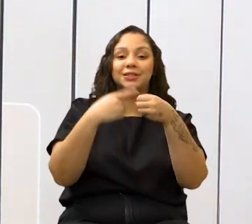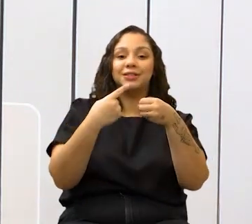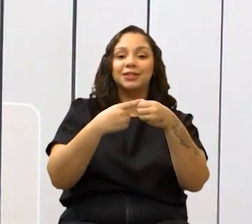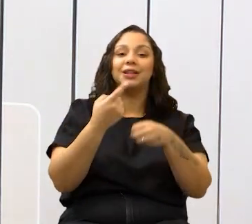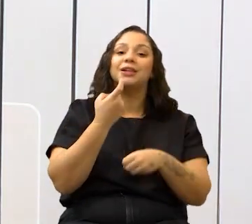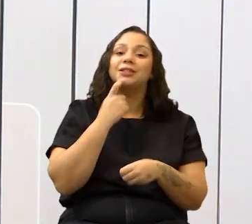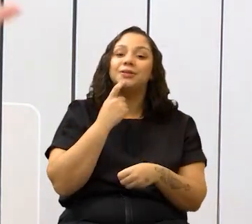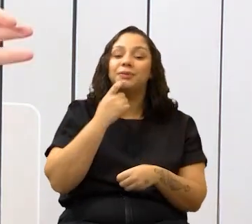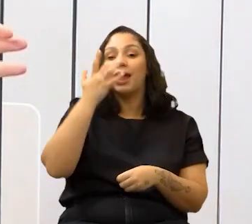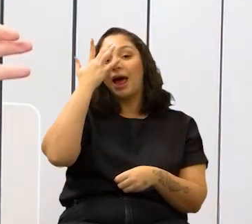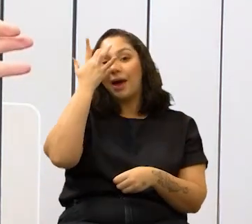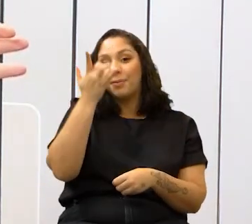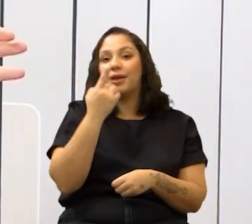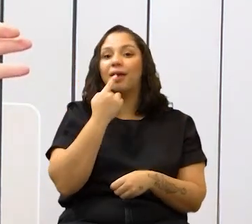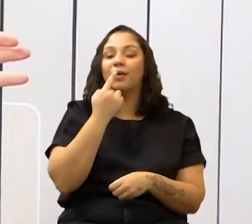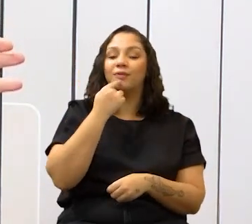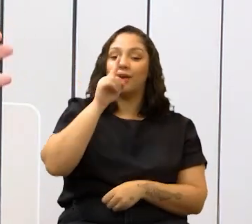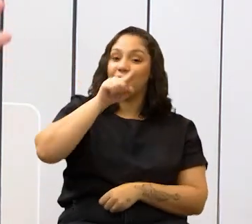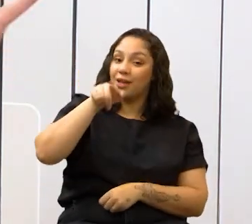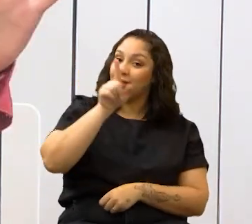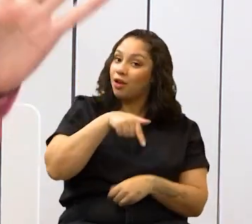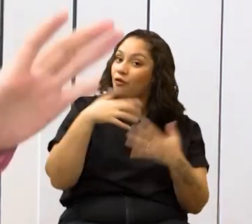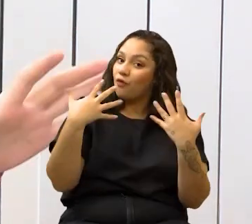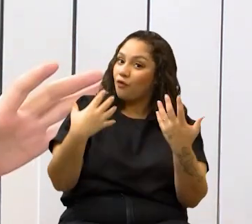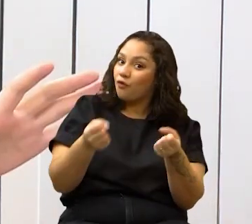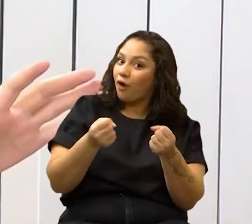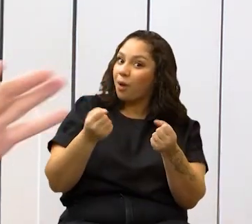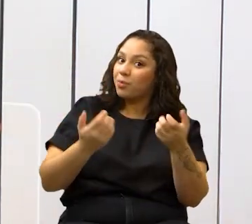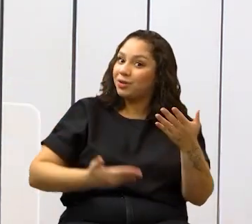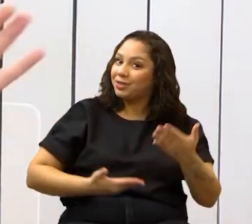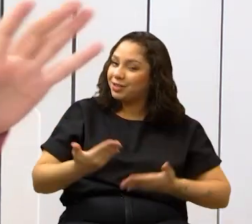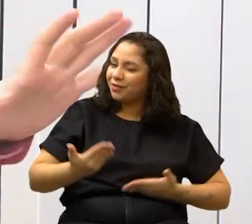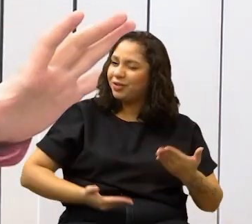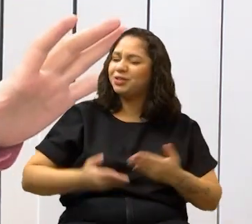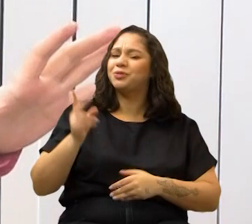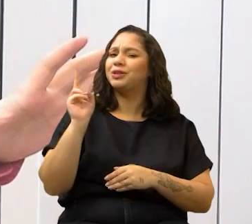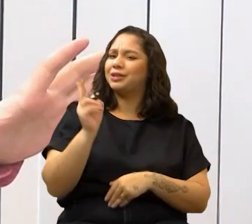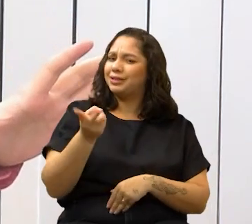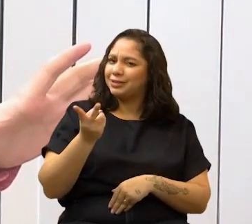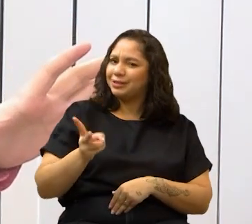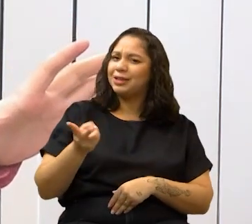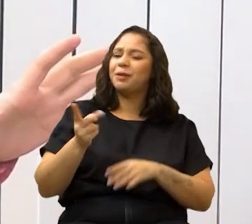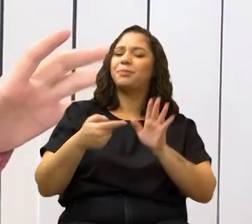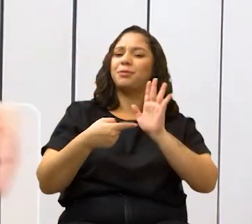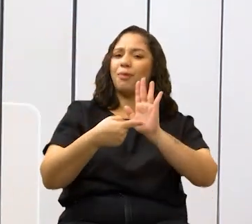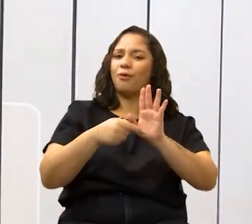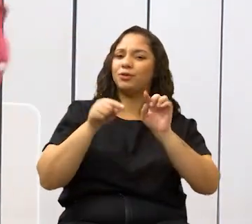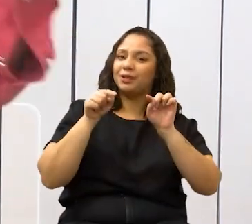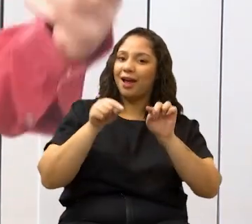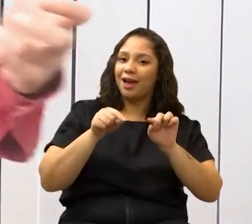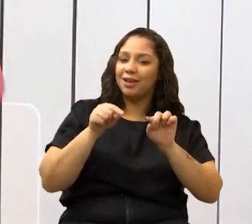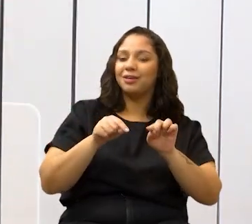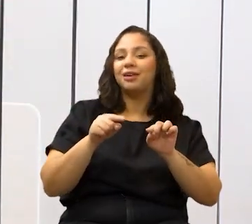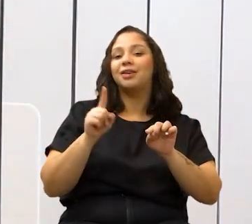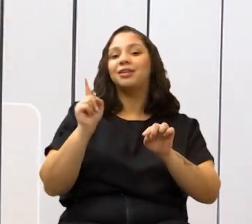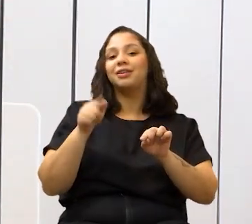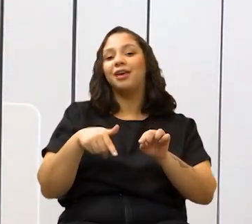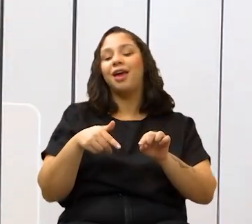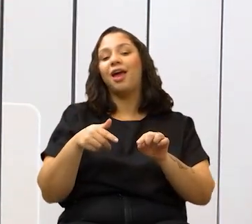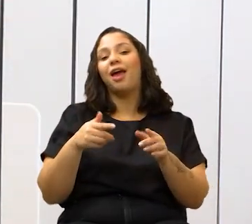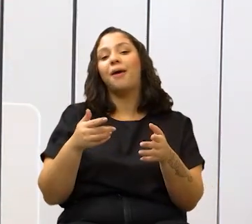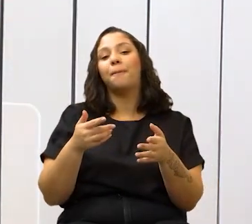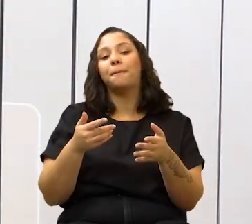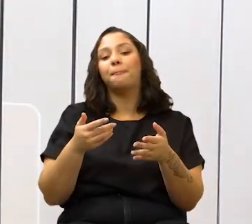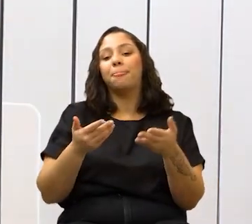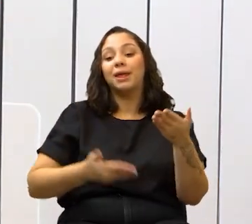de Campinas. Amanhã é feriado, então vamos àquele serviço que a gente sempre faz aqui no nosso telejornal de abre e fecha